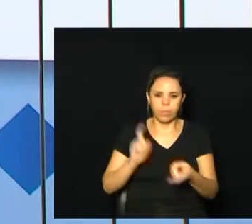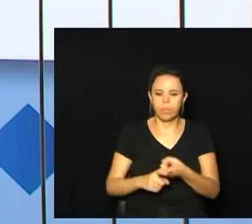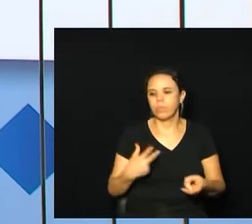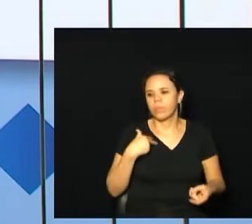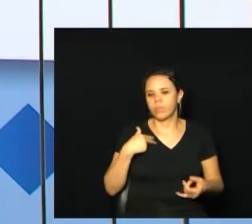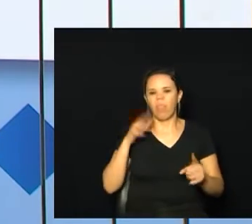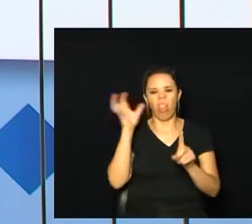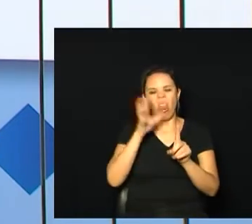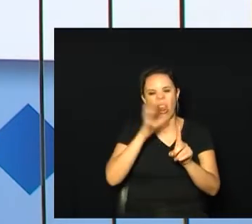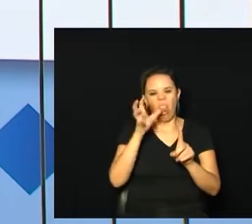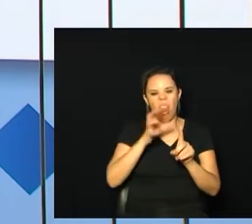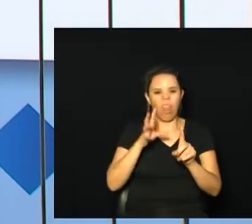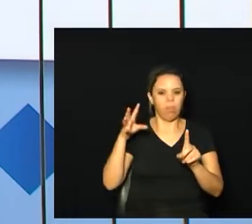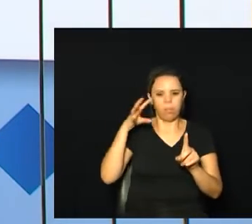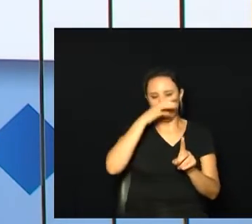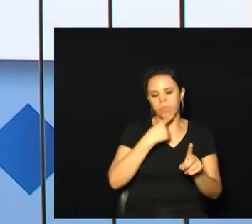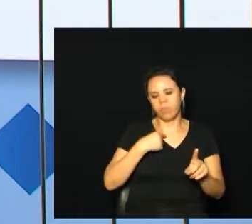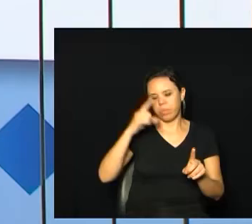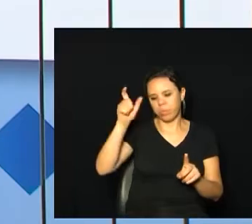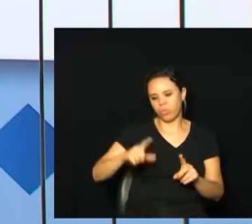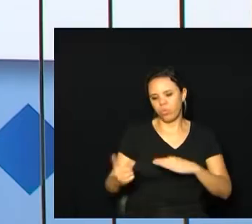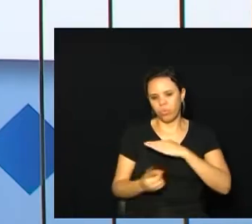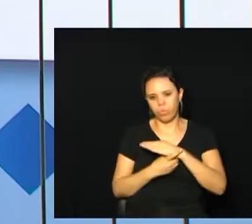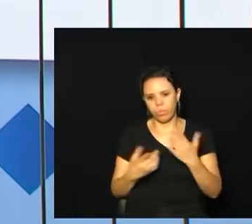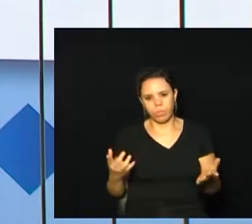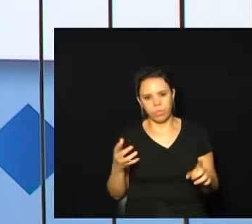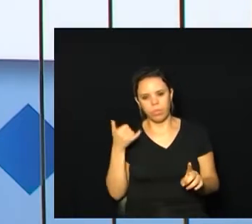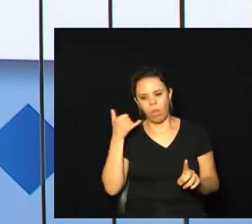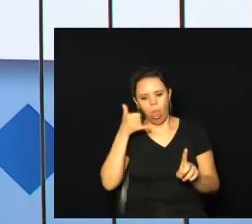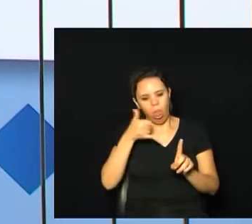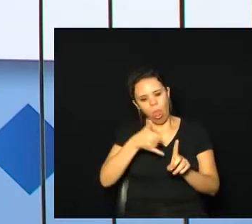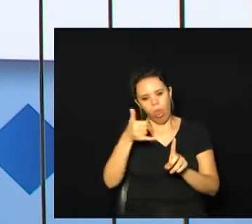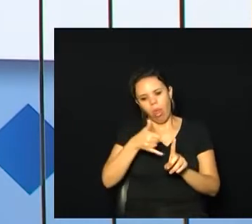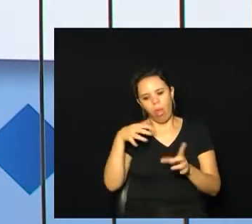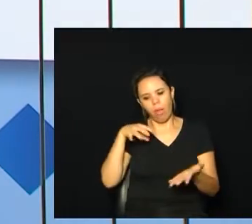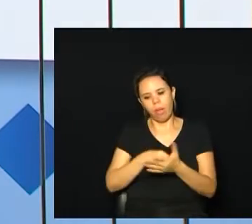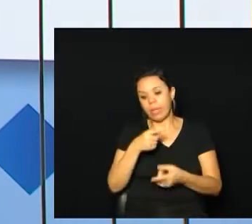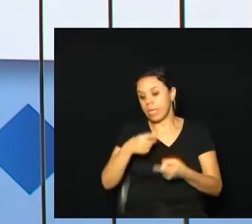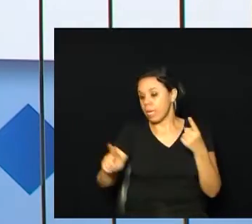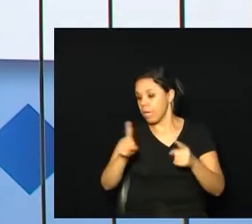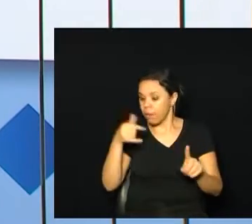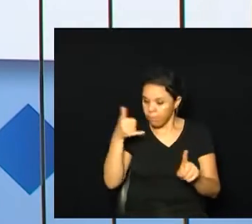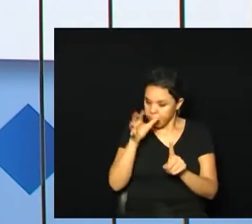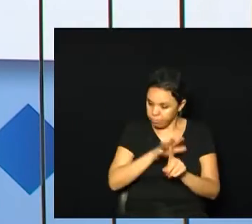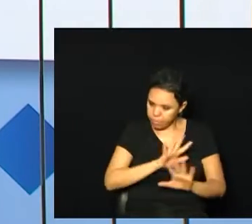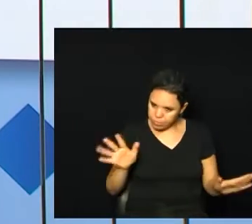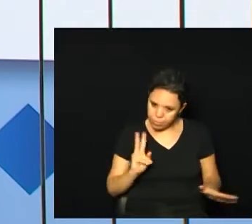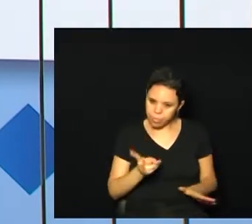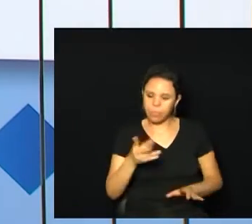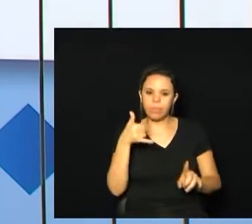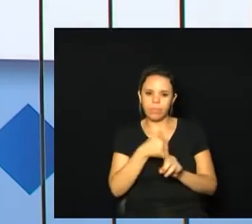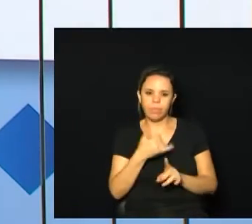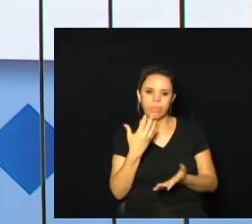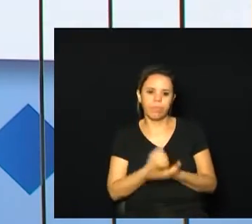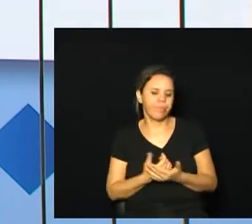por desrespeitar a vontade do consumidor, que mesmo cadastrando o Não Perturbe, continuam